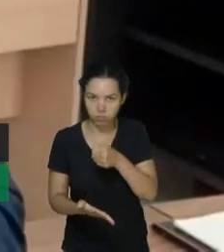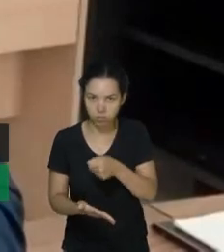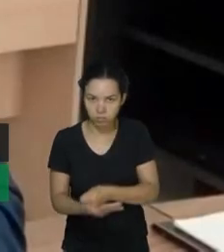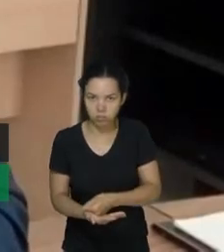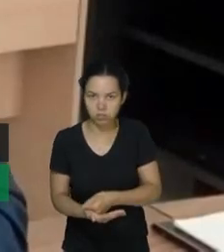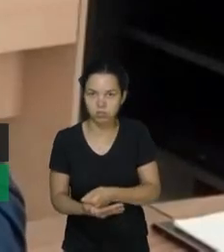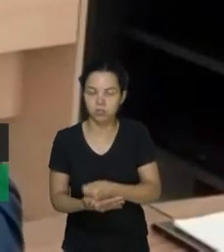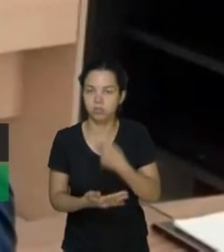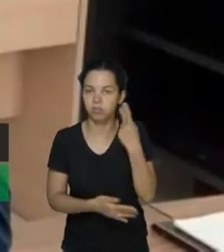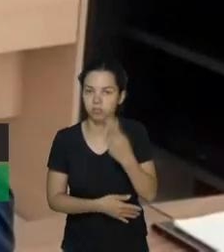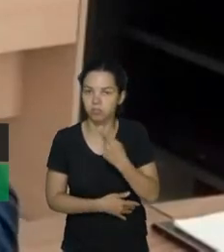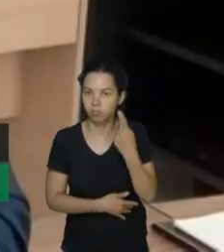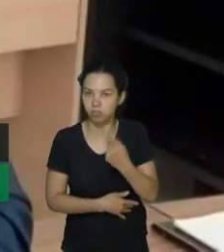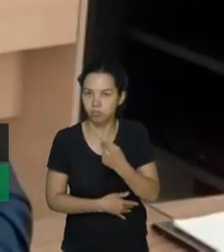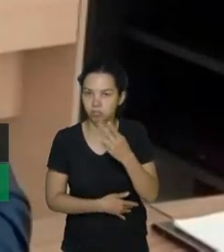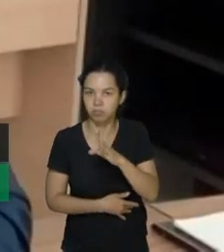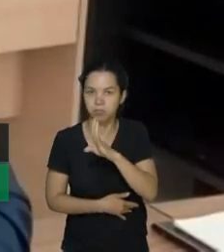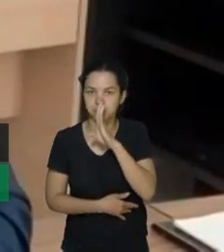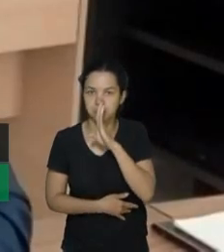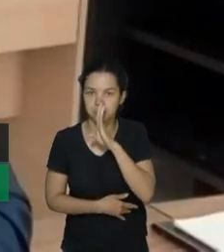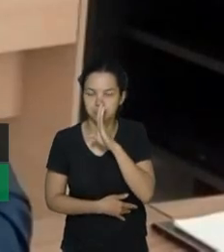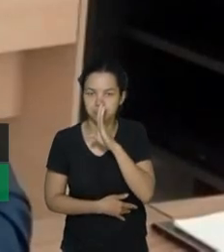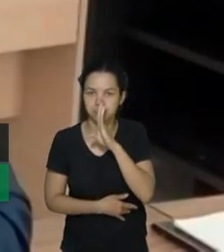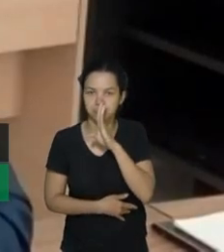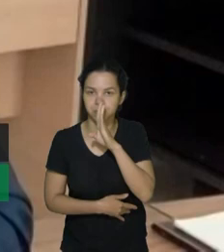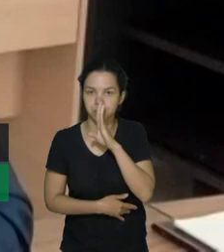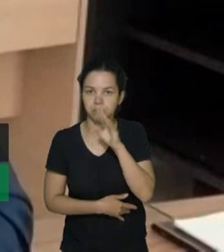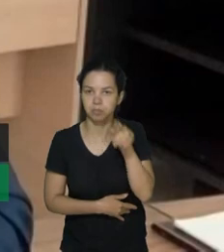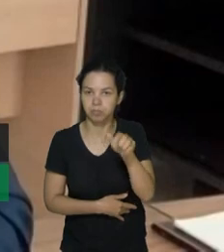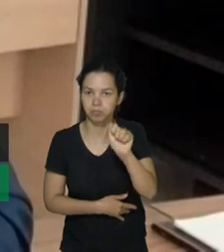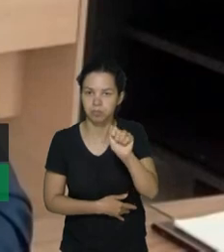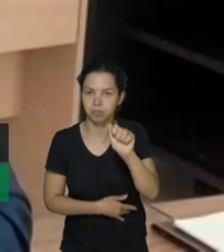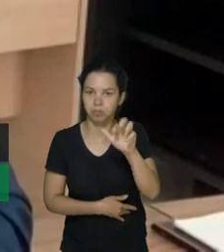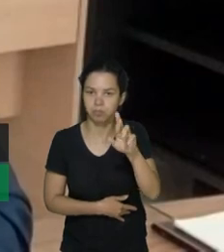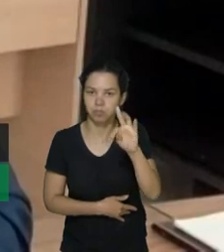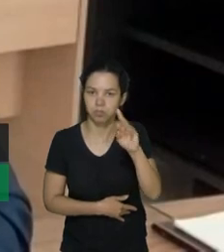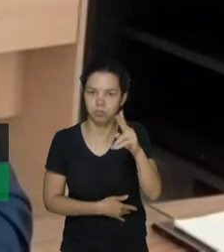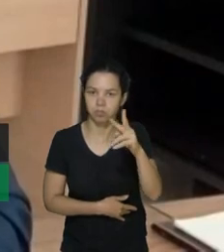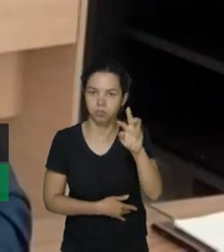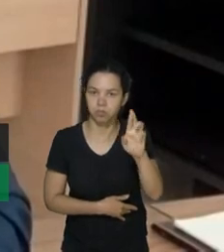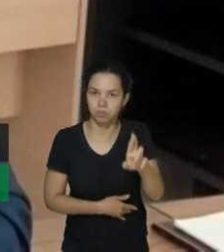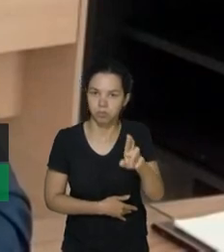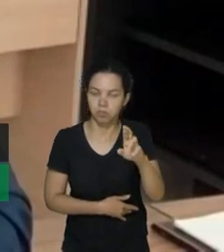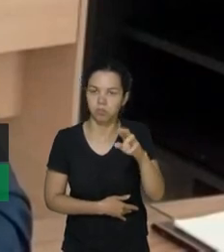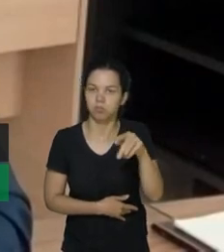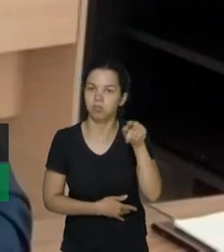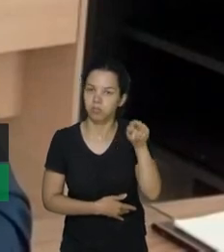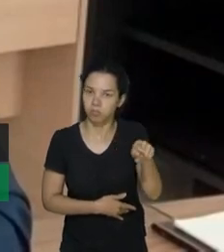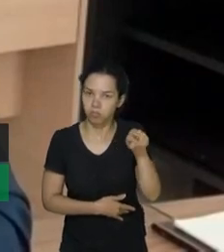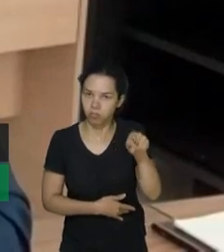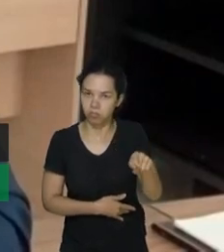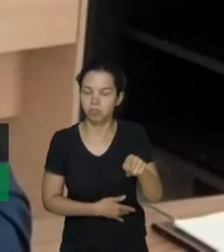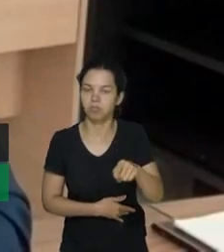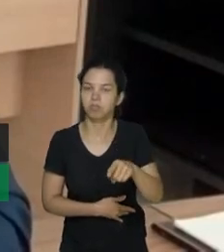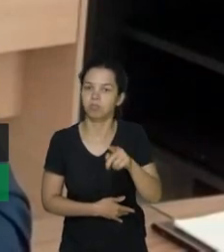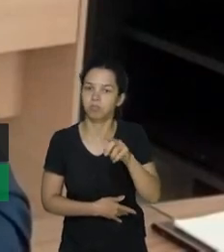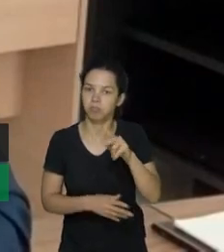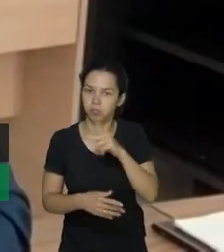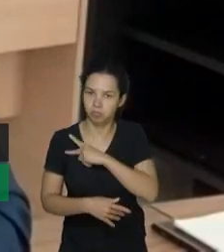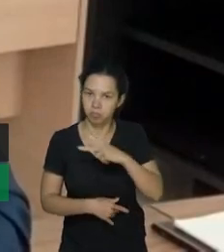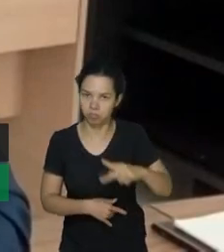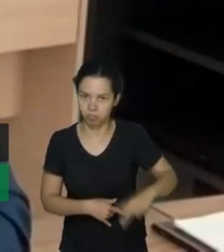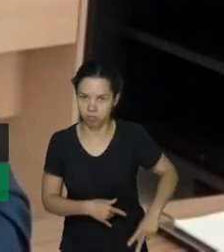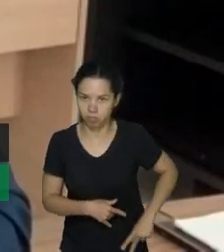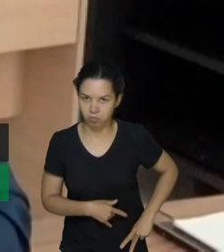o parlamento calado. Senhor Arthur Lira e o Pacheco, esse mesmo, presidente do Senado Federal,